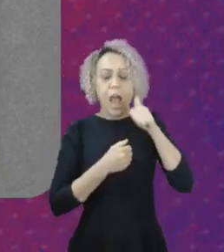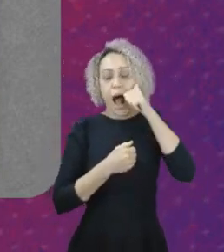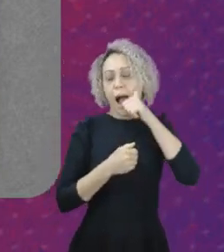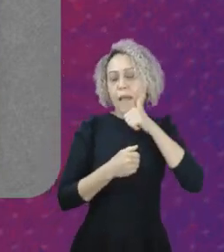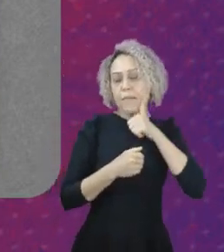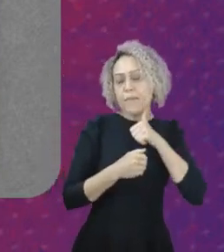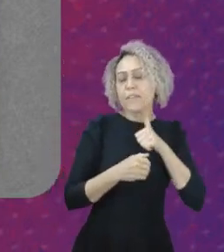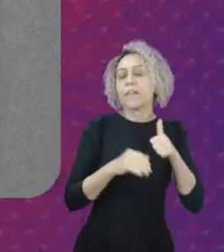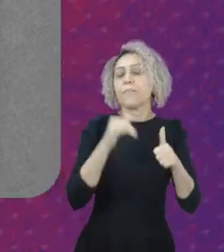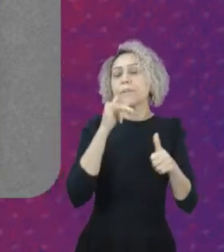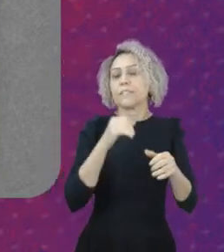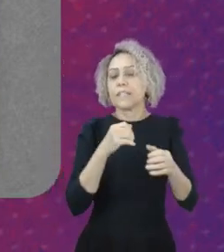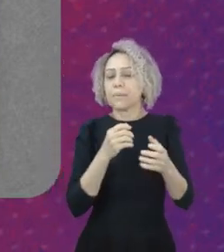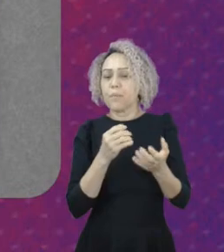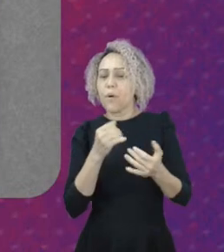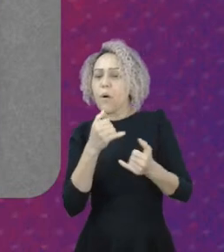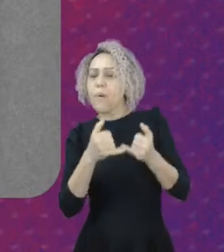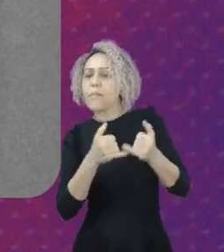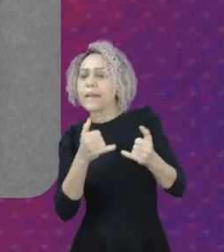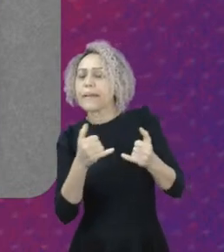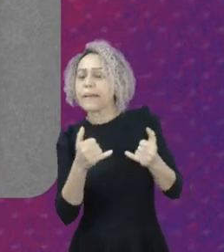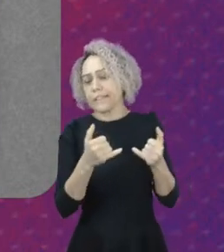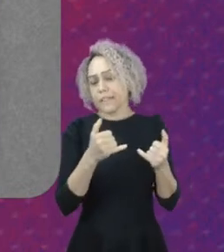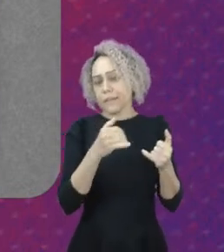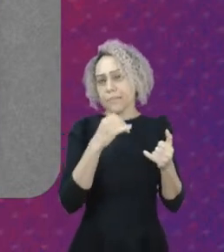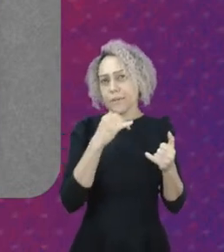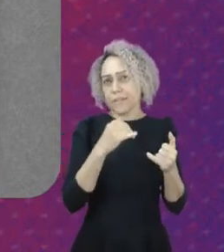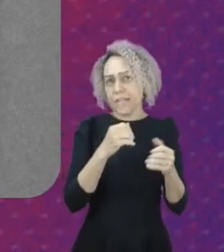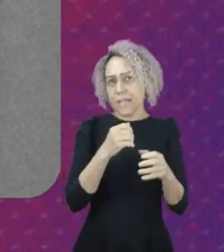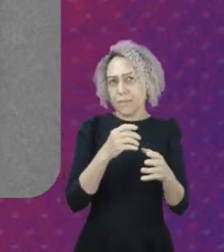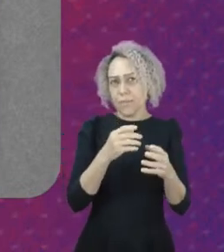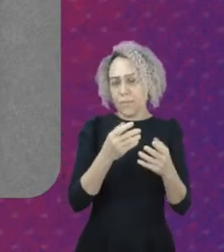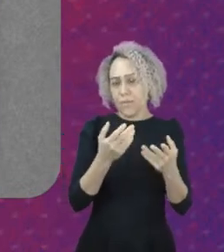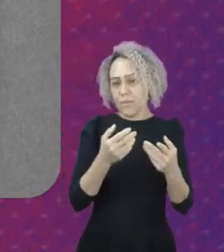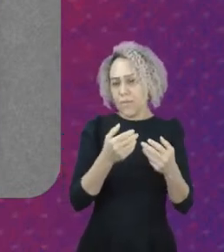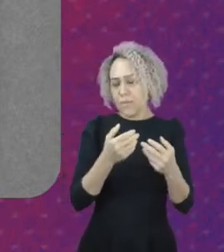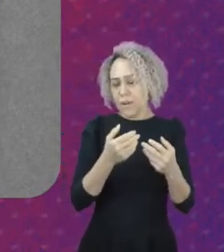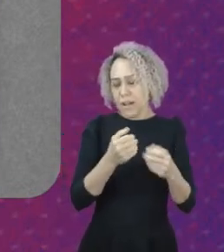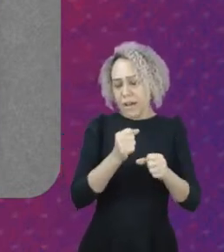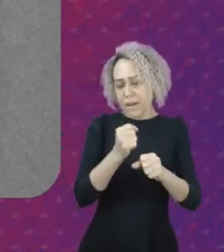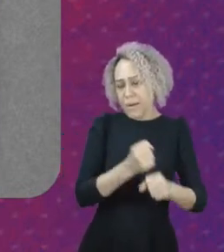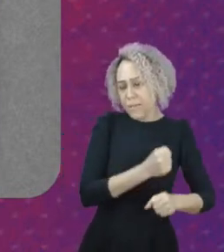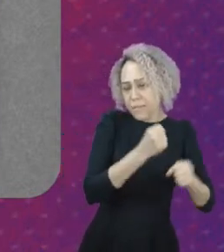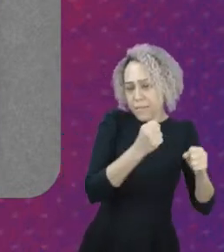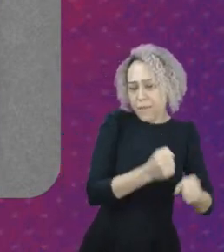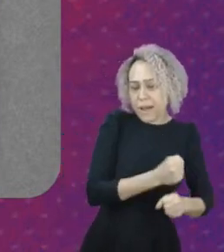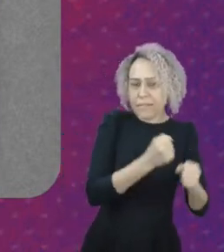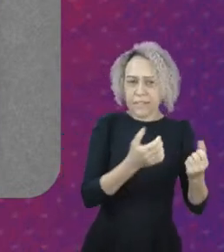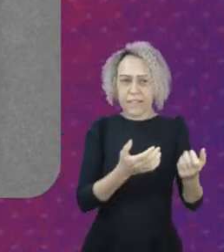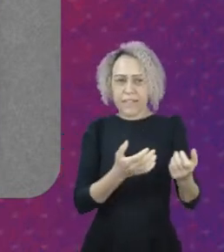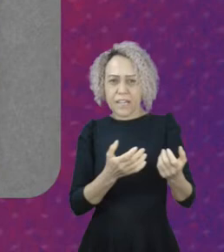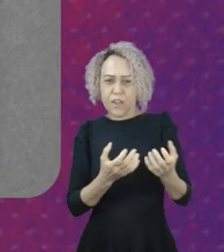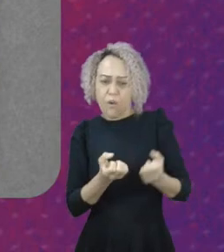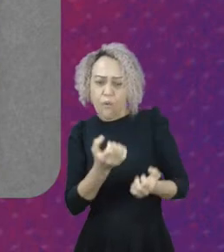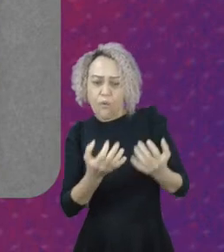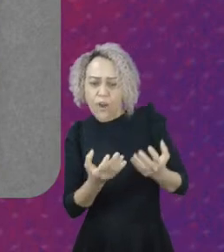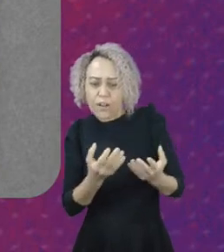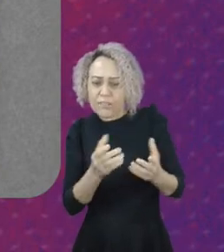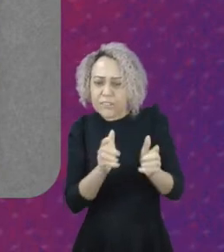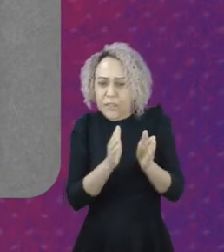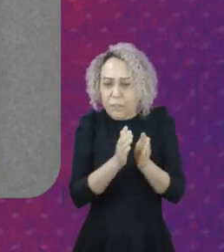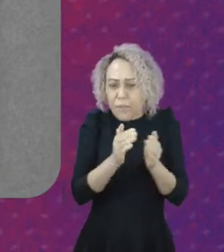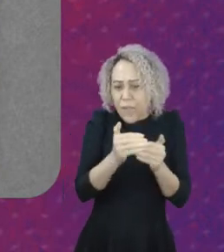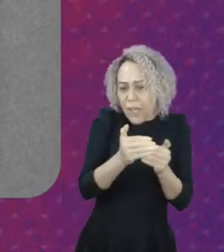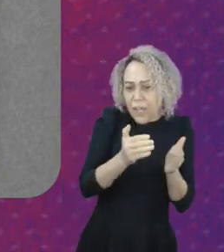doméstica, como cozinhar, limpar, então vassourinhas, pazinhas, fogãozinho, panelinhas,